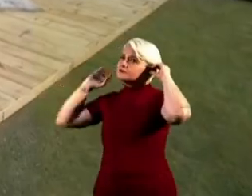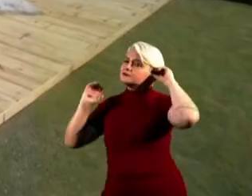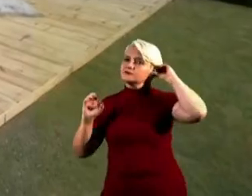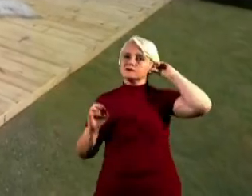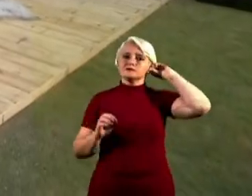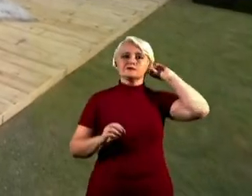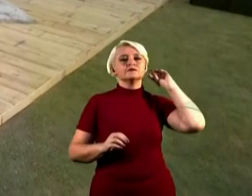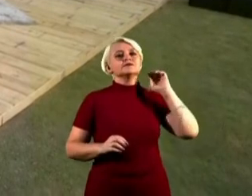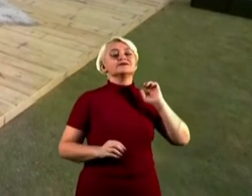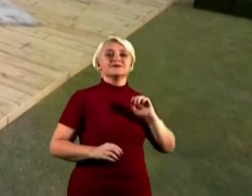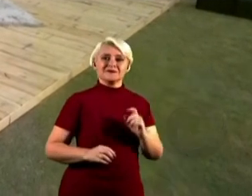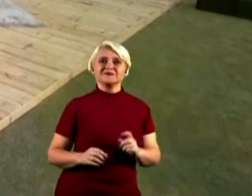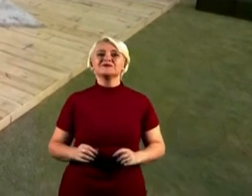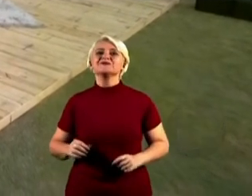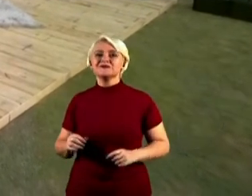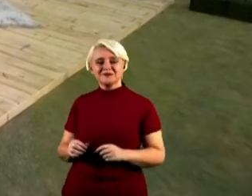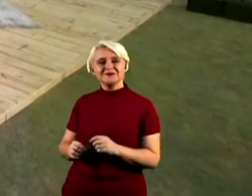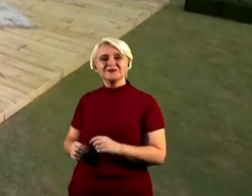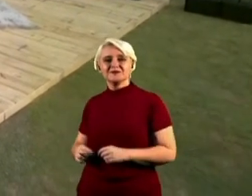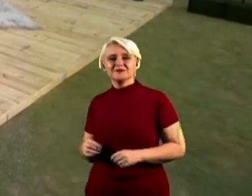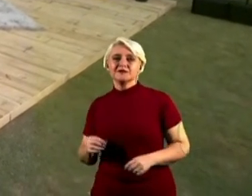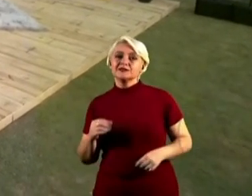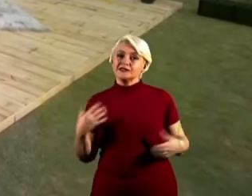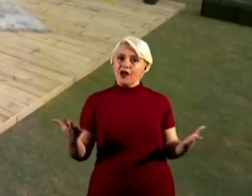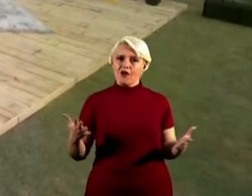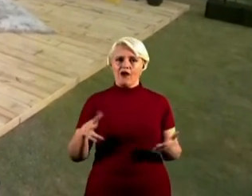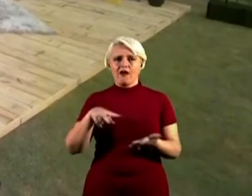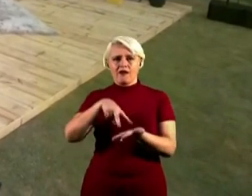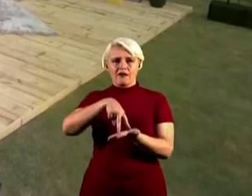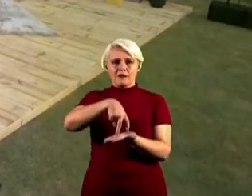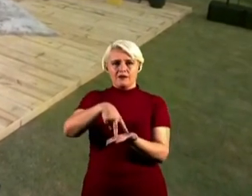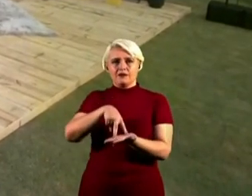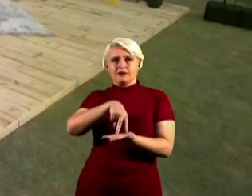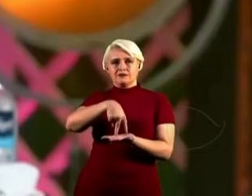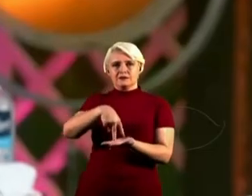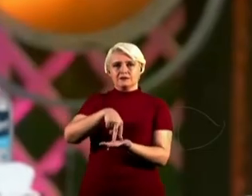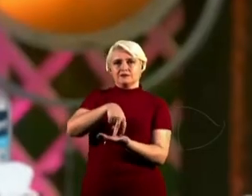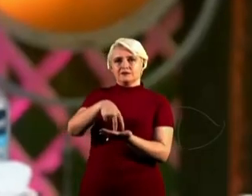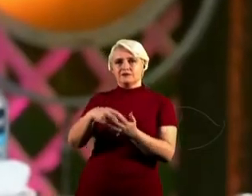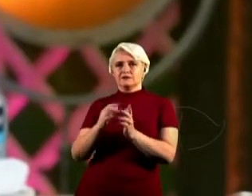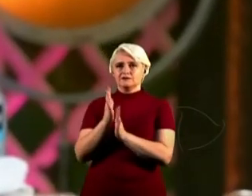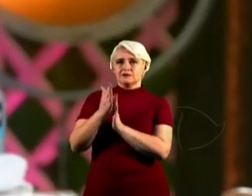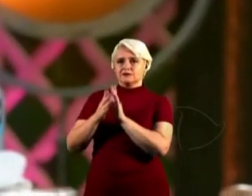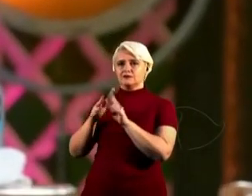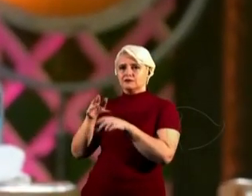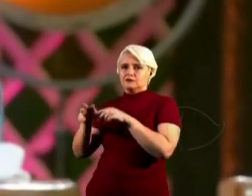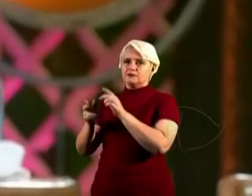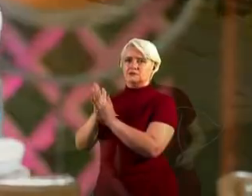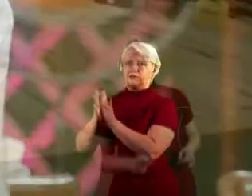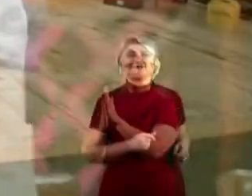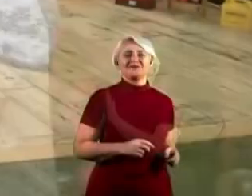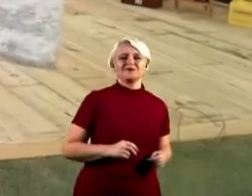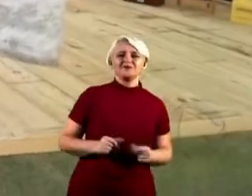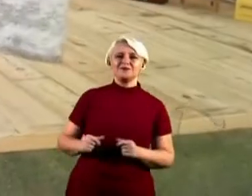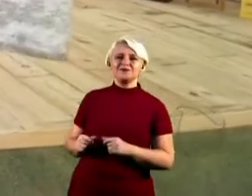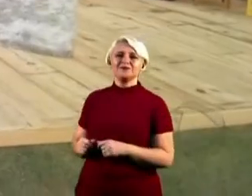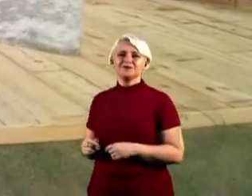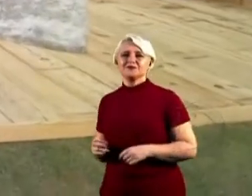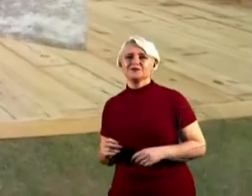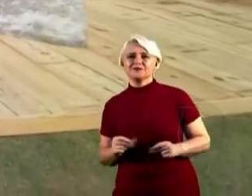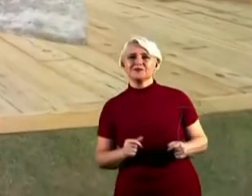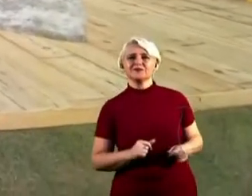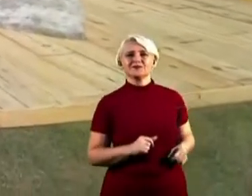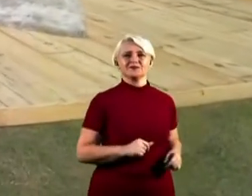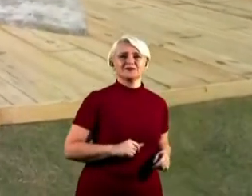Logo no domingo, teve show, isso mesmo, uma live do cantor sertanejo Leonardo com o filho Zé Felipe. Leonardo